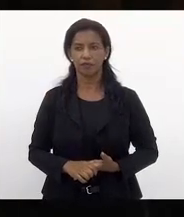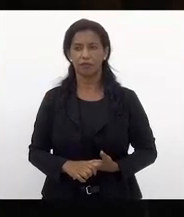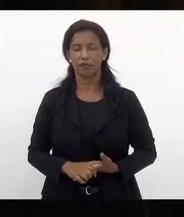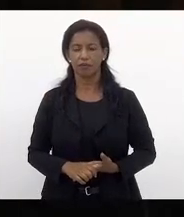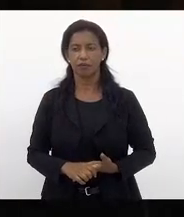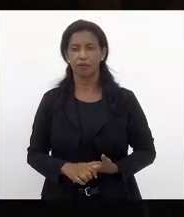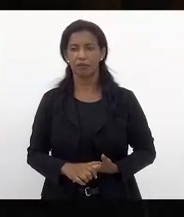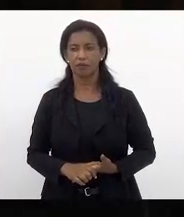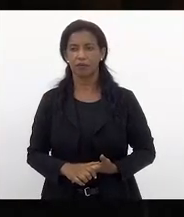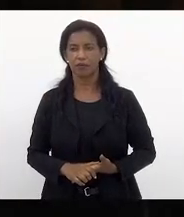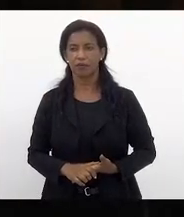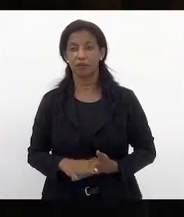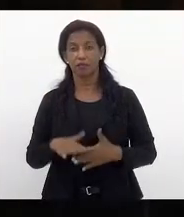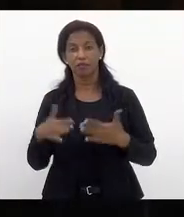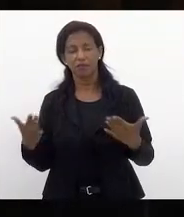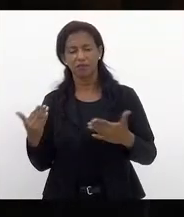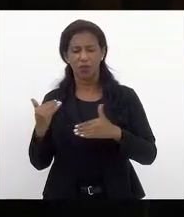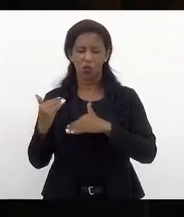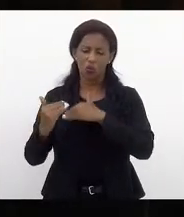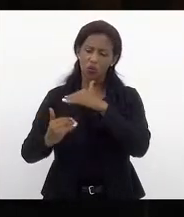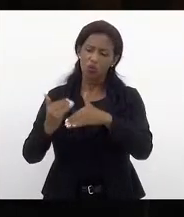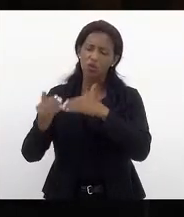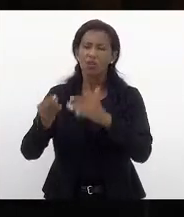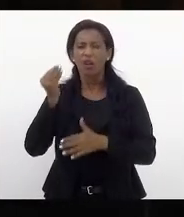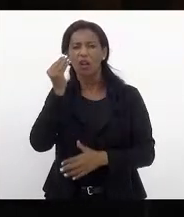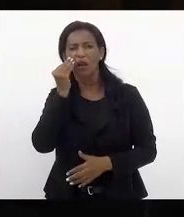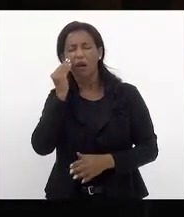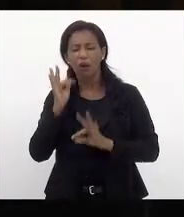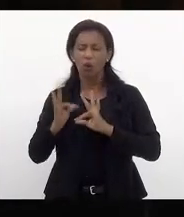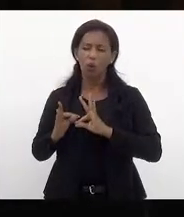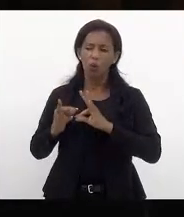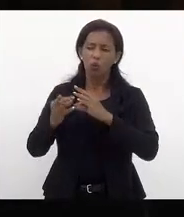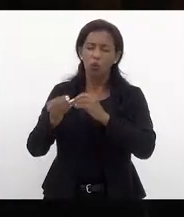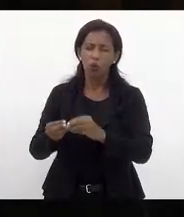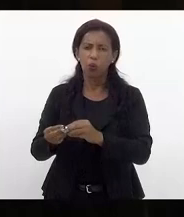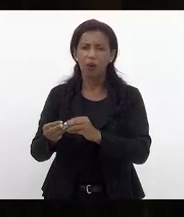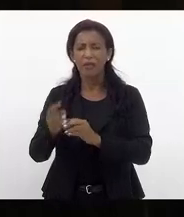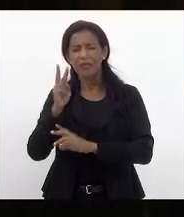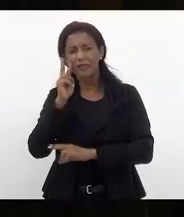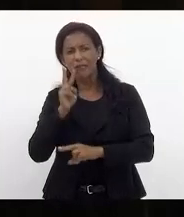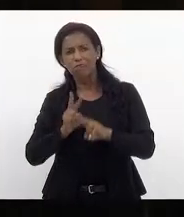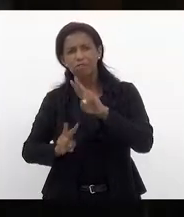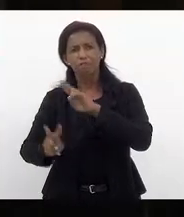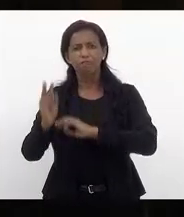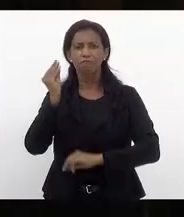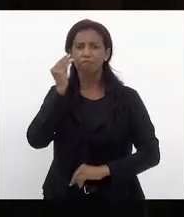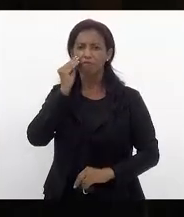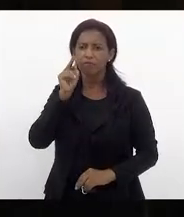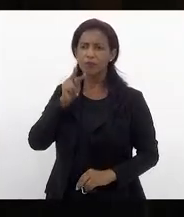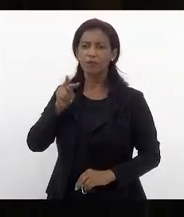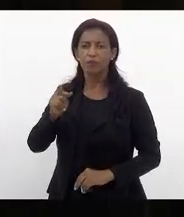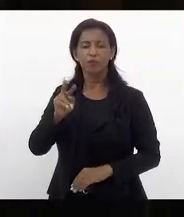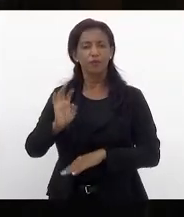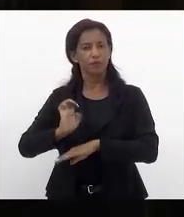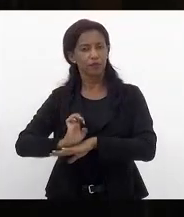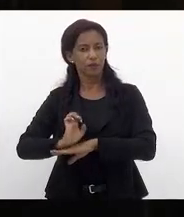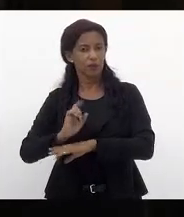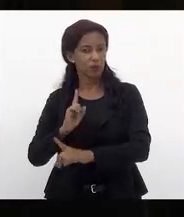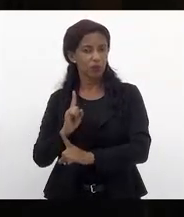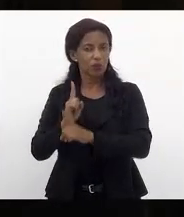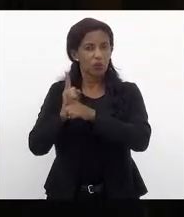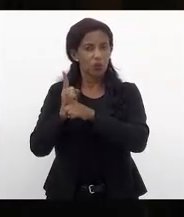E a gente começou assistindo tudo isso e vendo que o nosso estado se